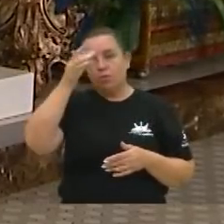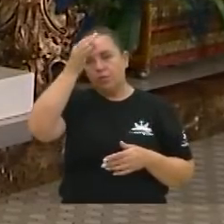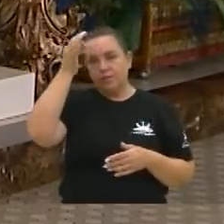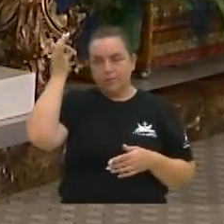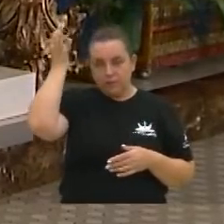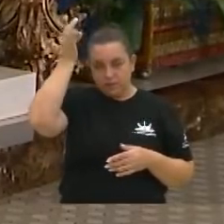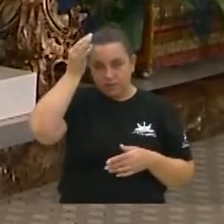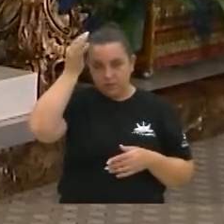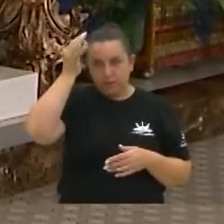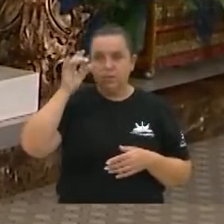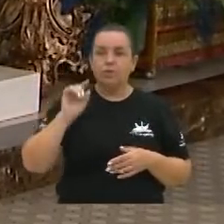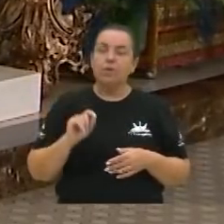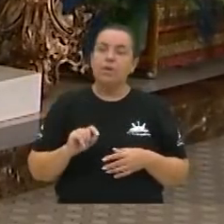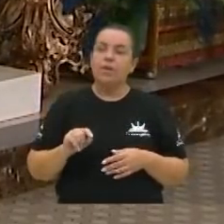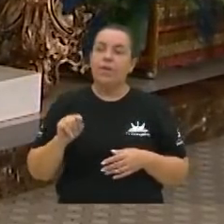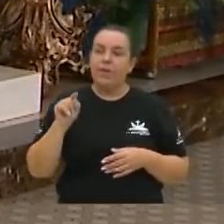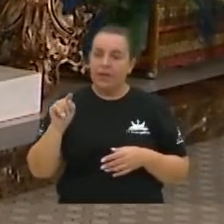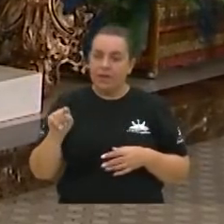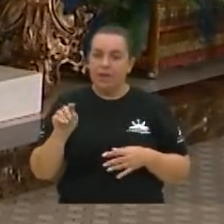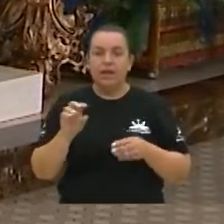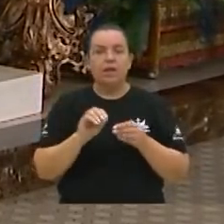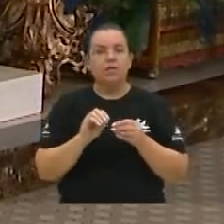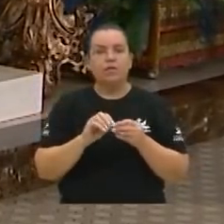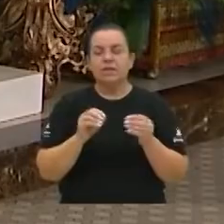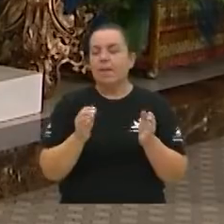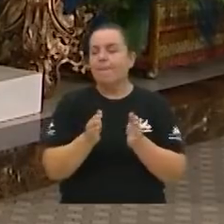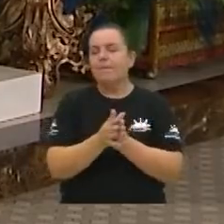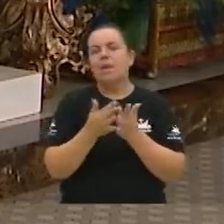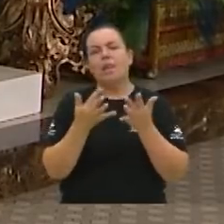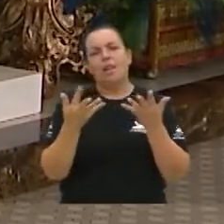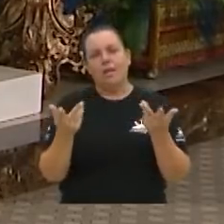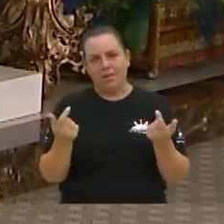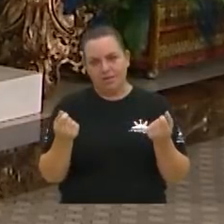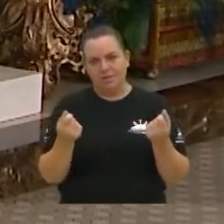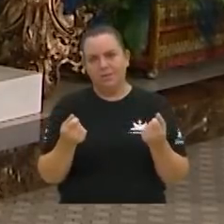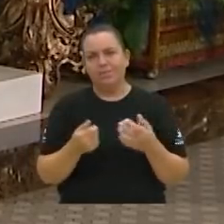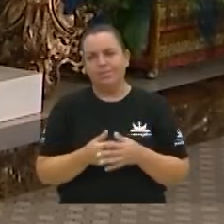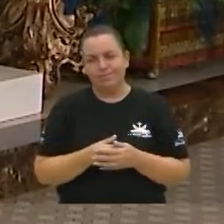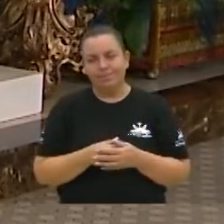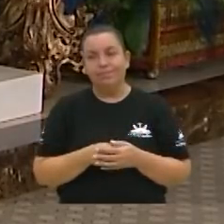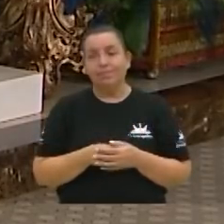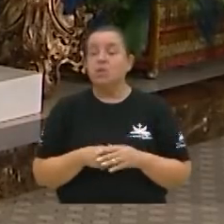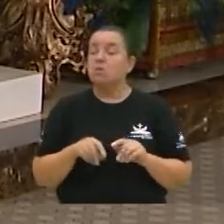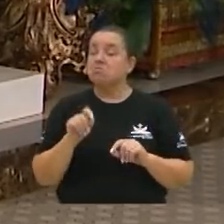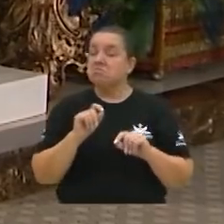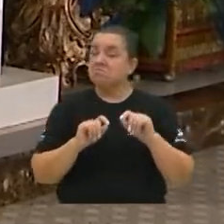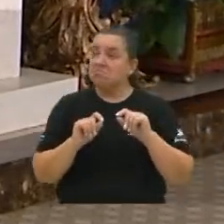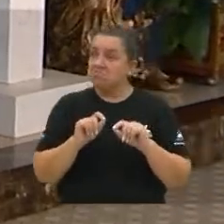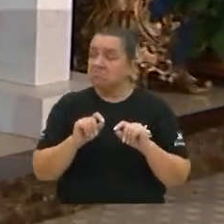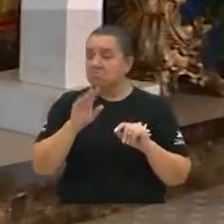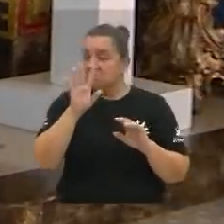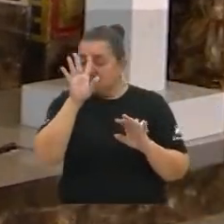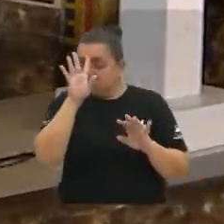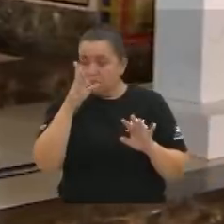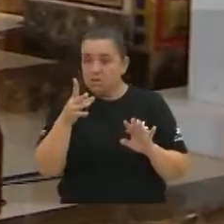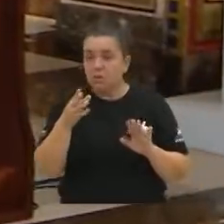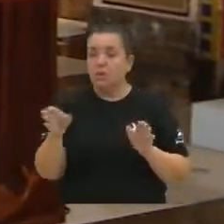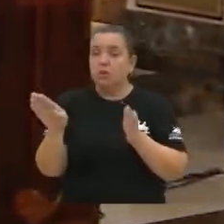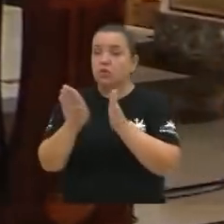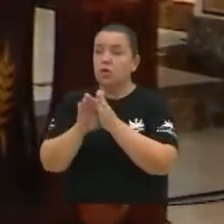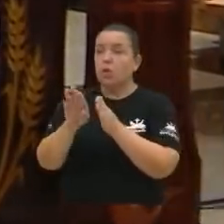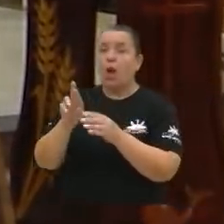Espírito Santo e ele fez muitos milagres é o fato que chegou a